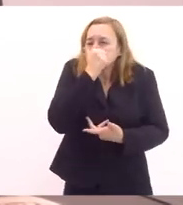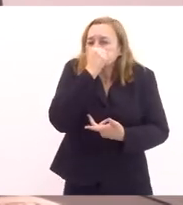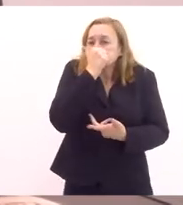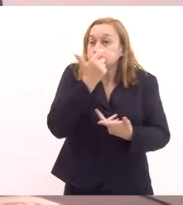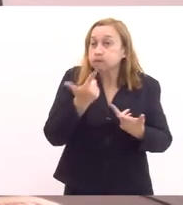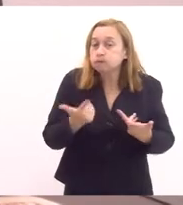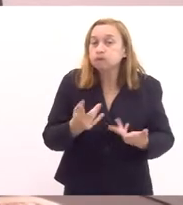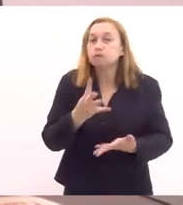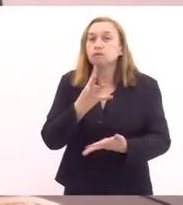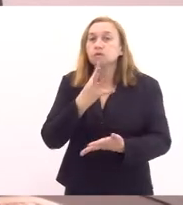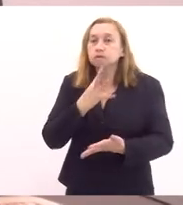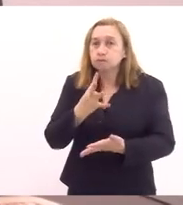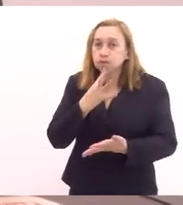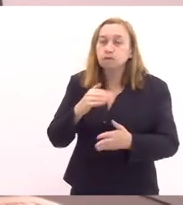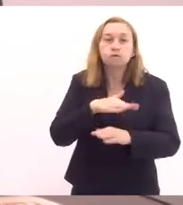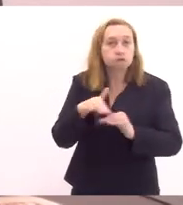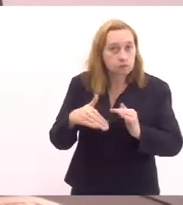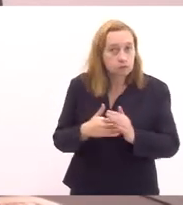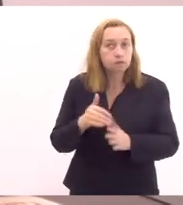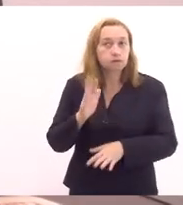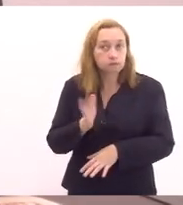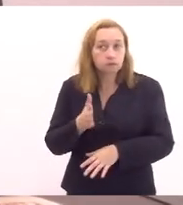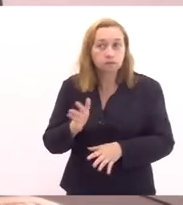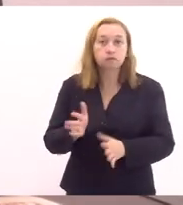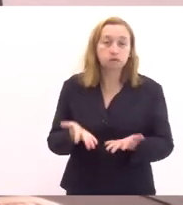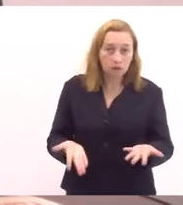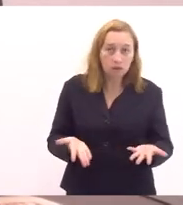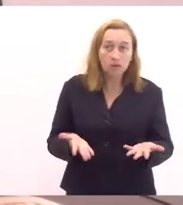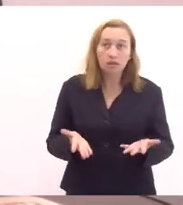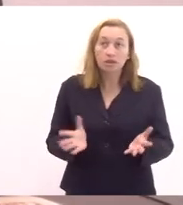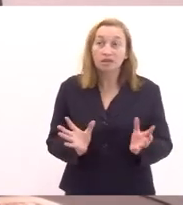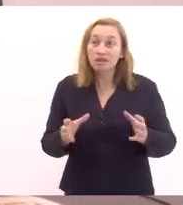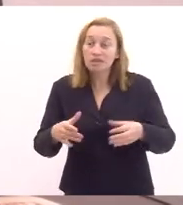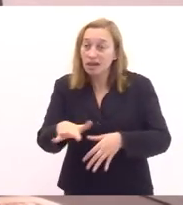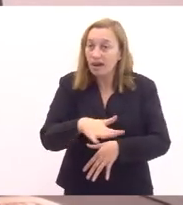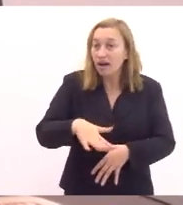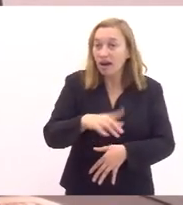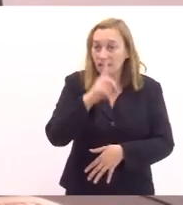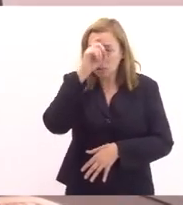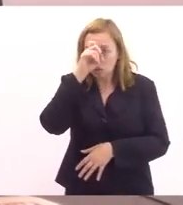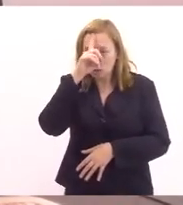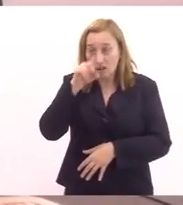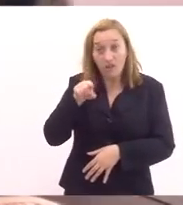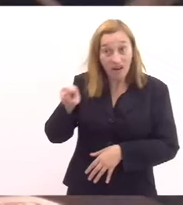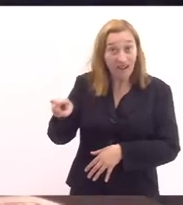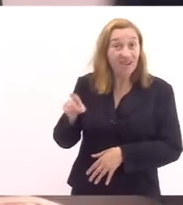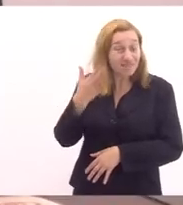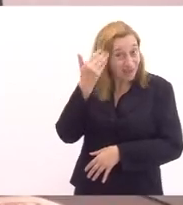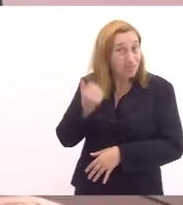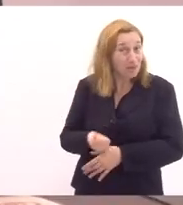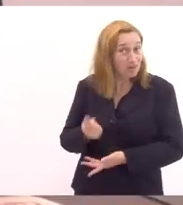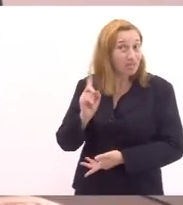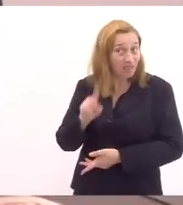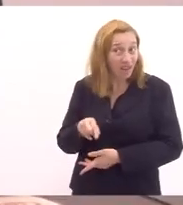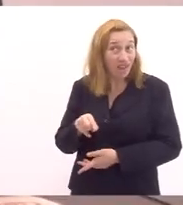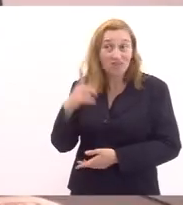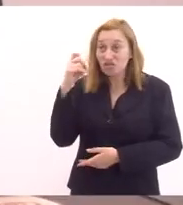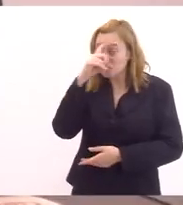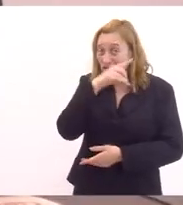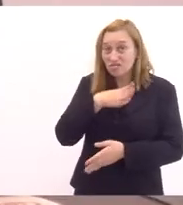assim muito conhecida muito batida mas é a superlotação dessa verdade é notória e a gente sabe que isso é